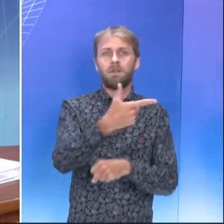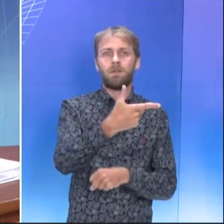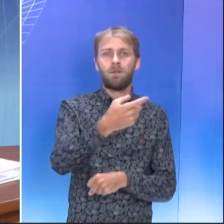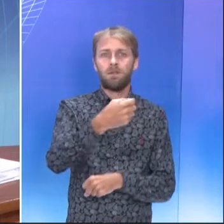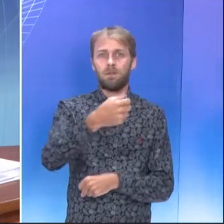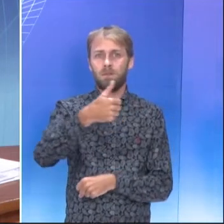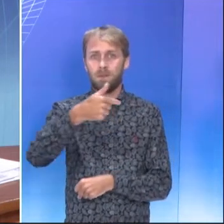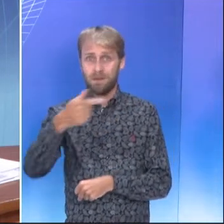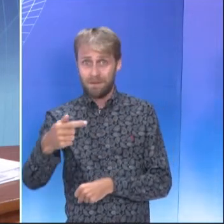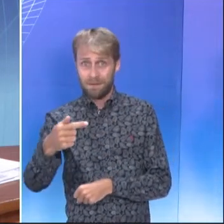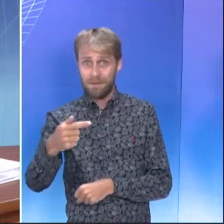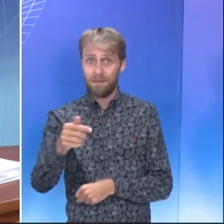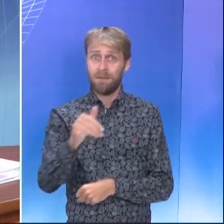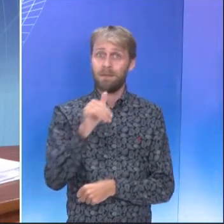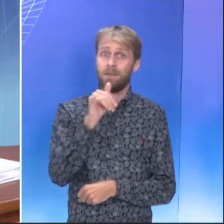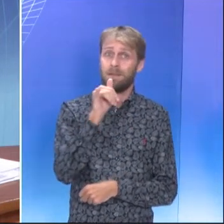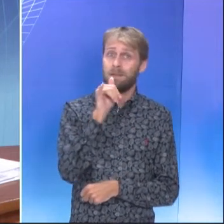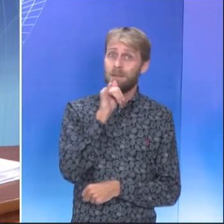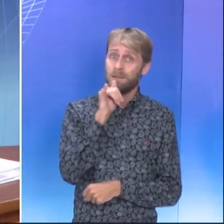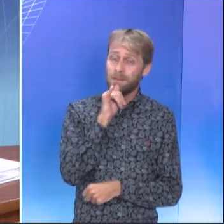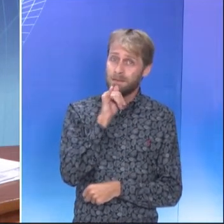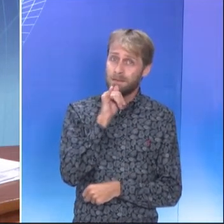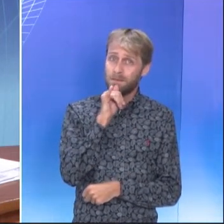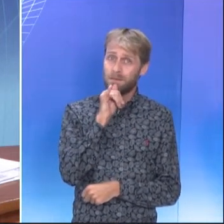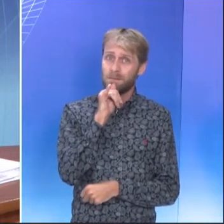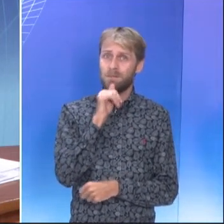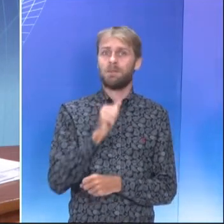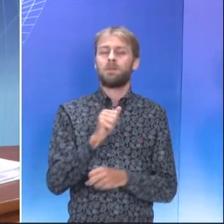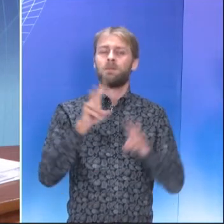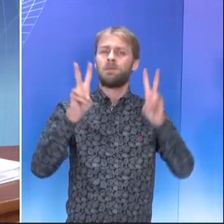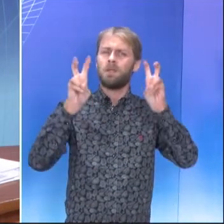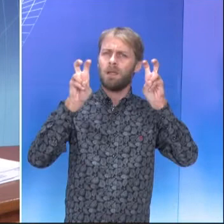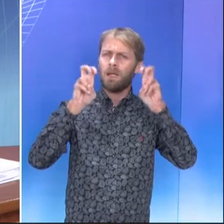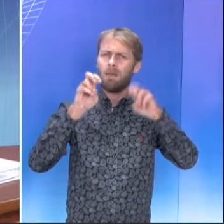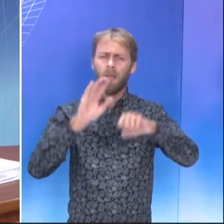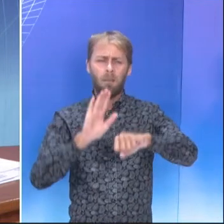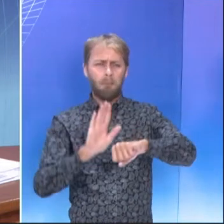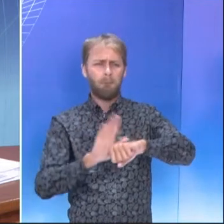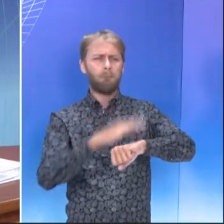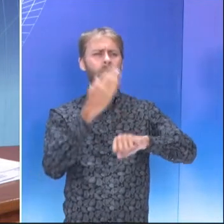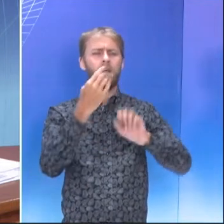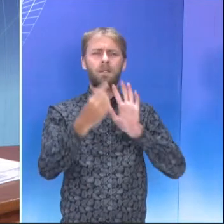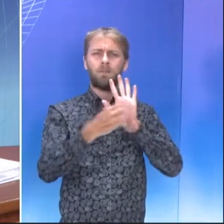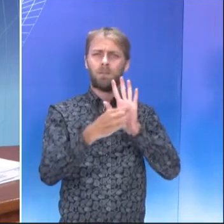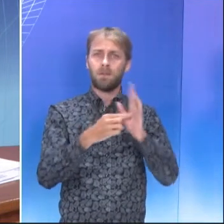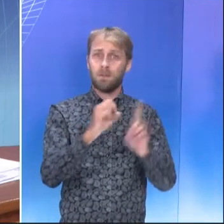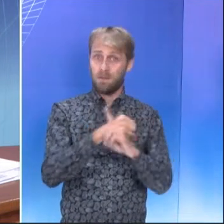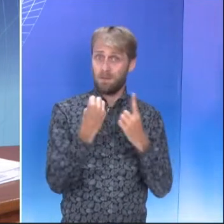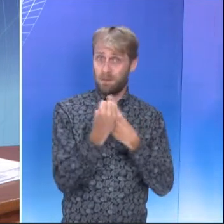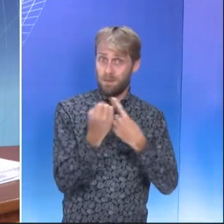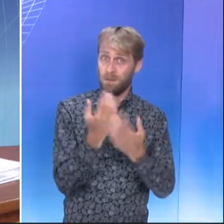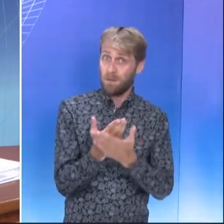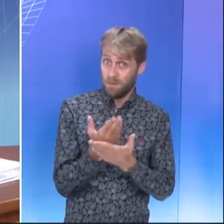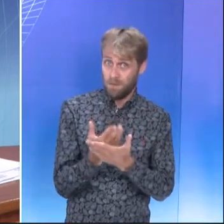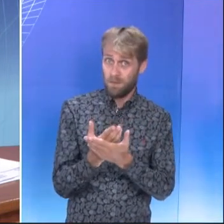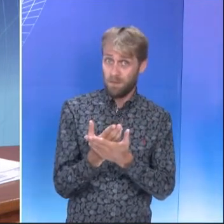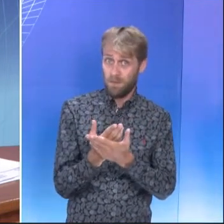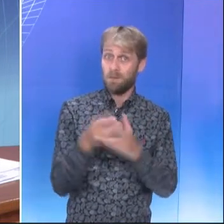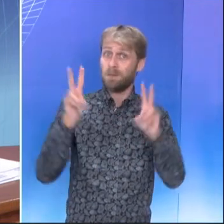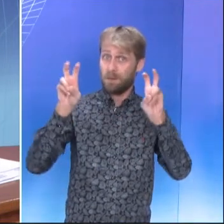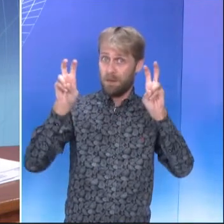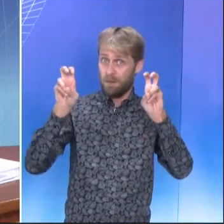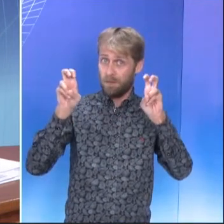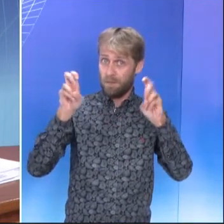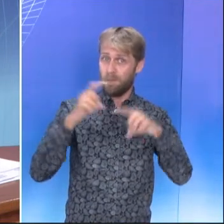por exemplo, só para contextualizar um pouquinho, dos temas que mais caem, da sociologia, que mais caem no Enem.